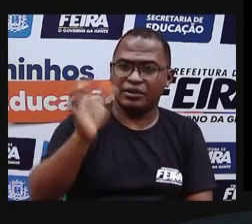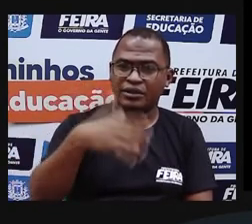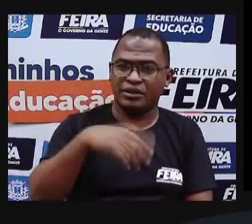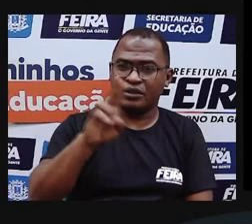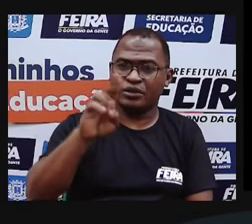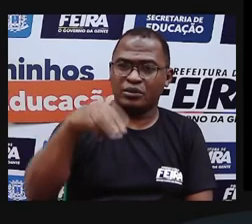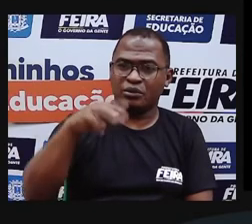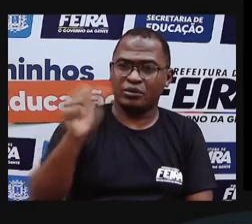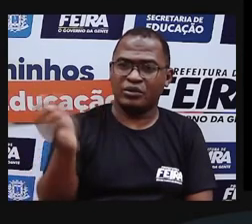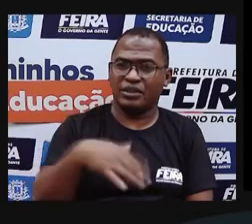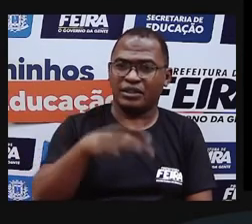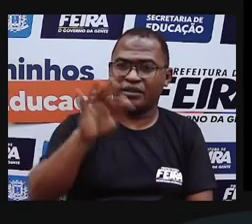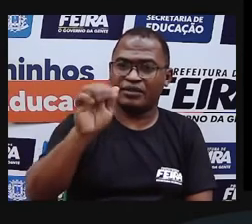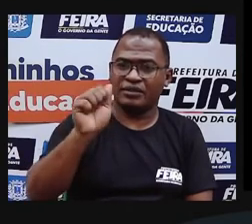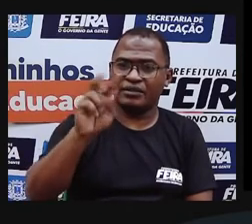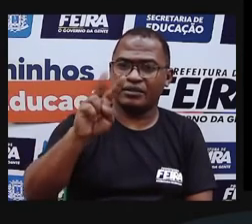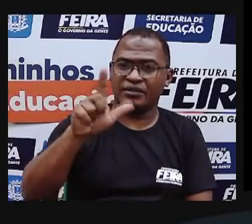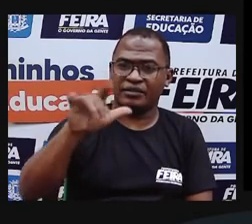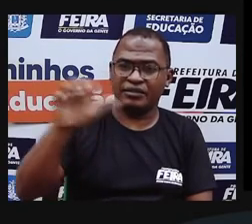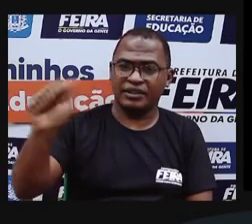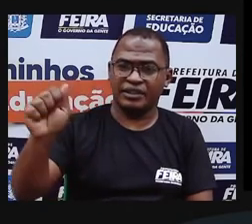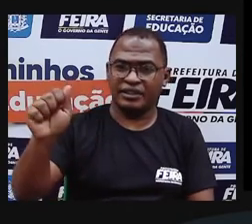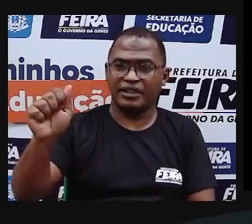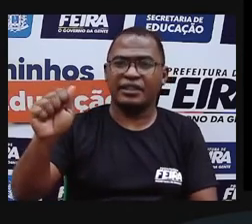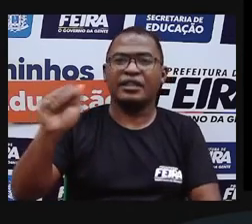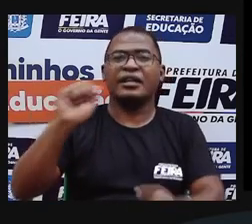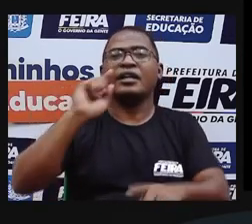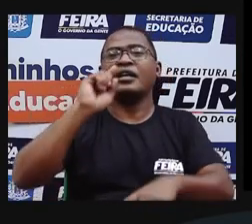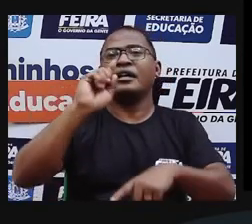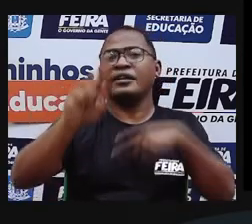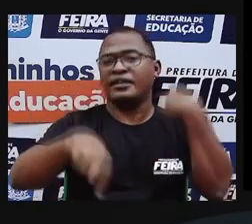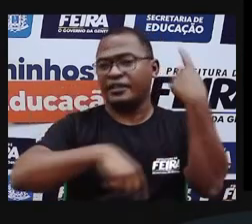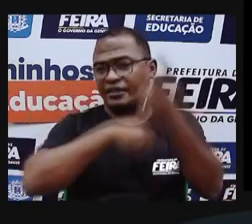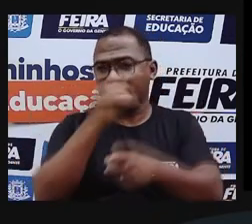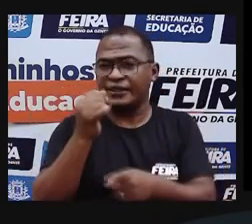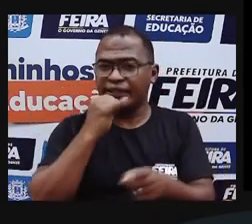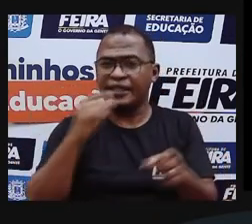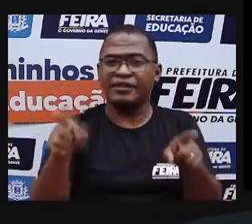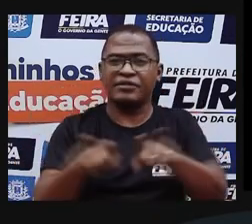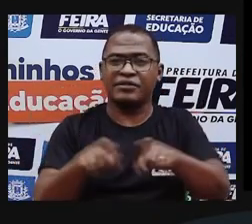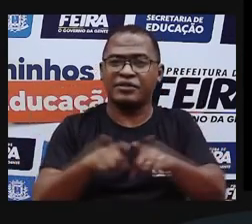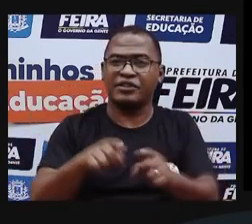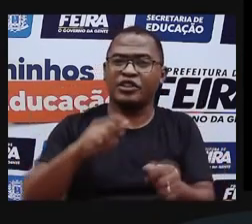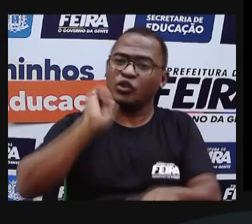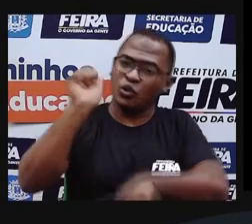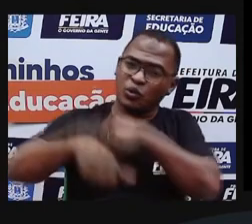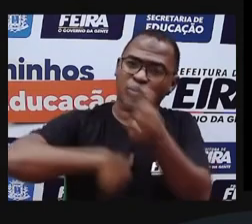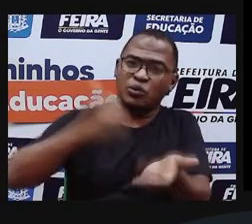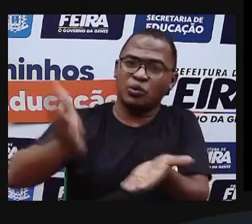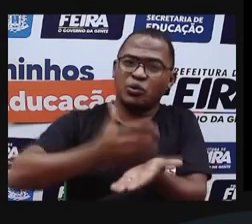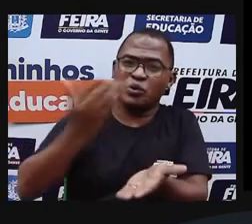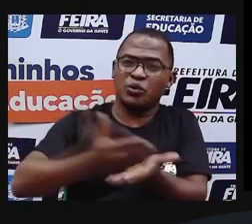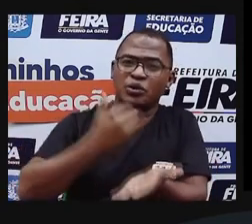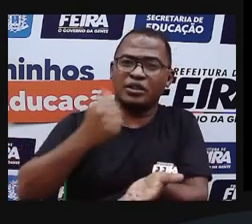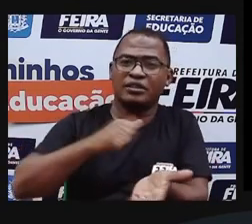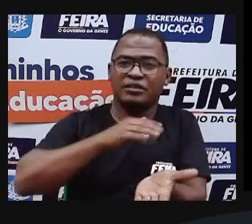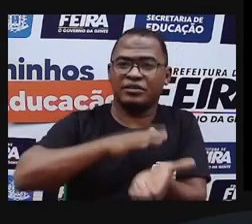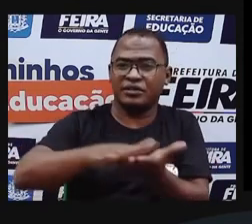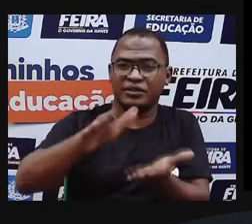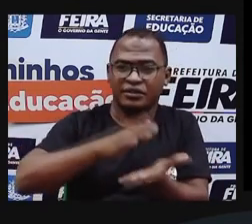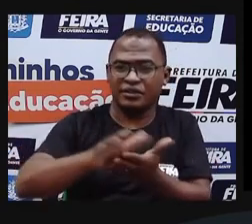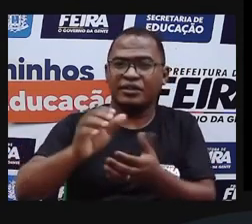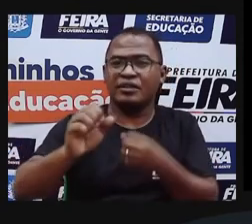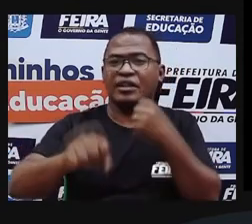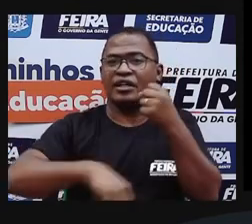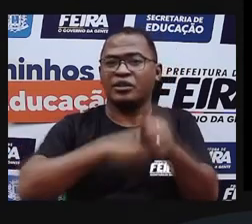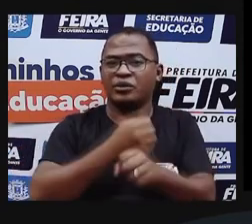1958, Audálio publicou parte do texto que recebeu vários elogios. Em 59, a revista O Cruzeiro